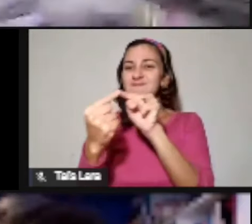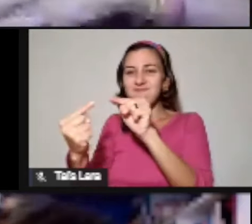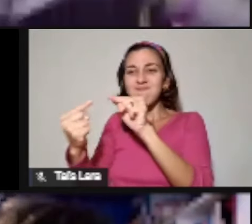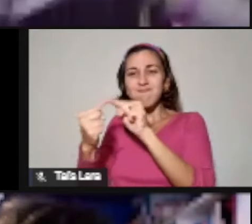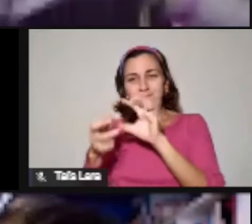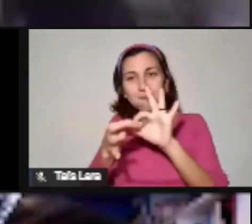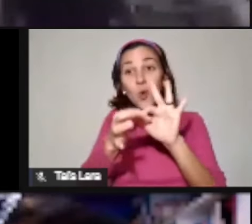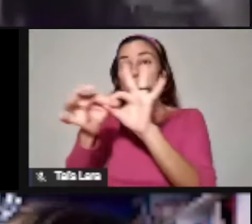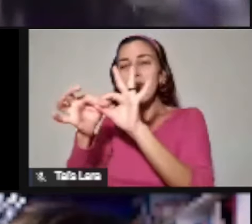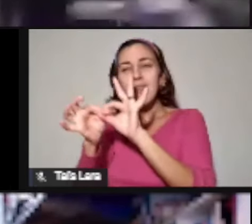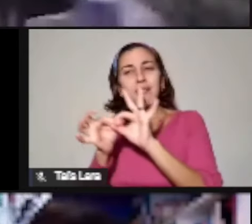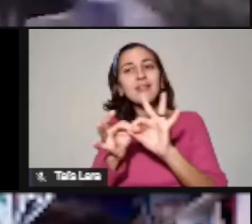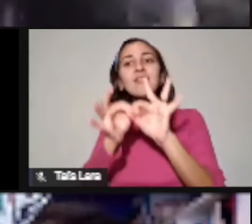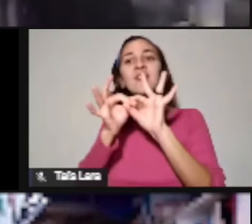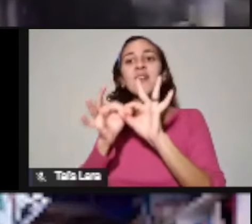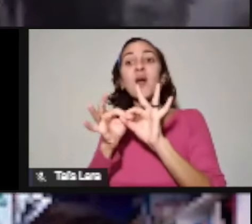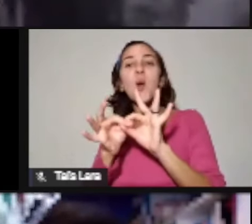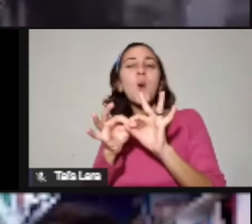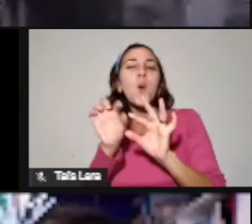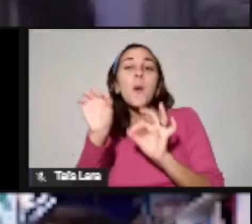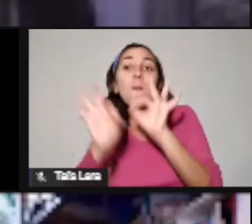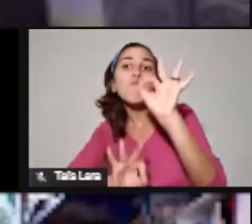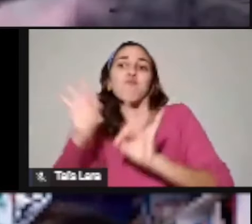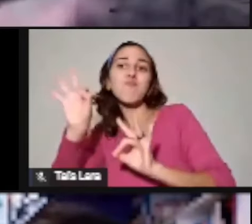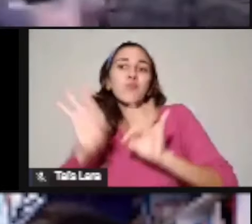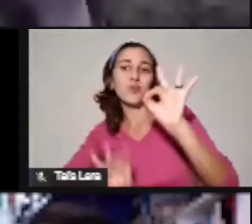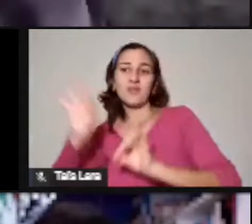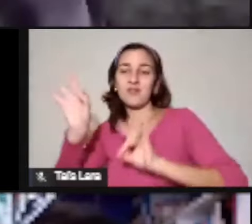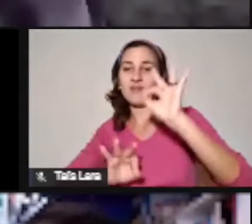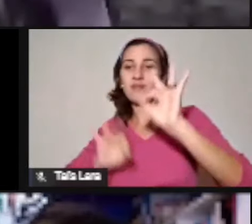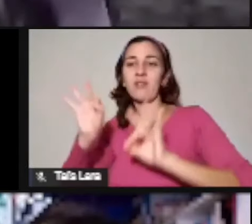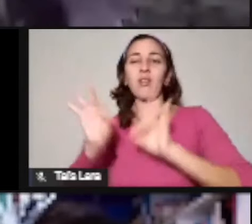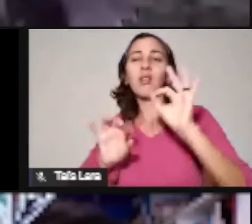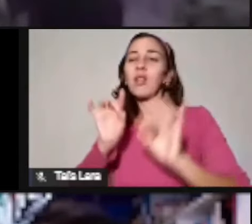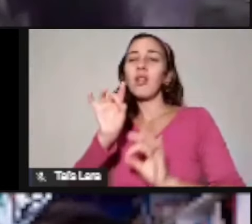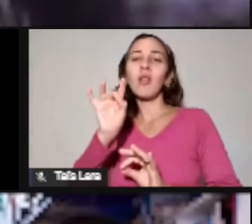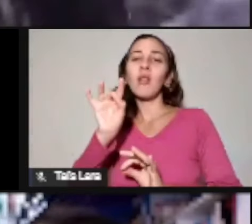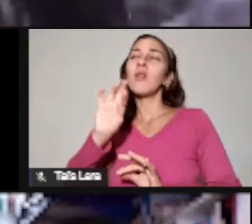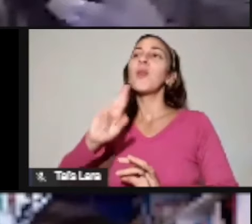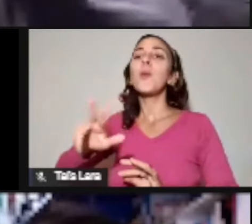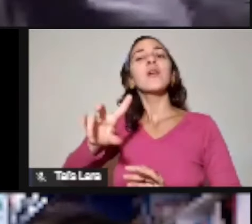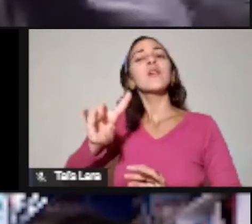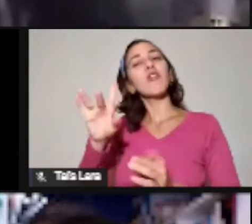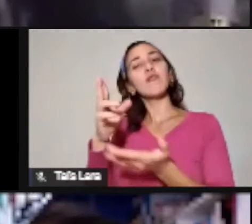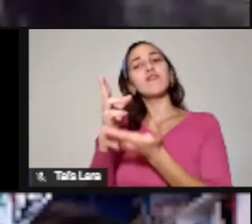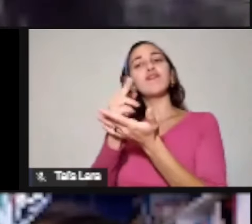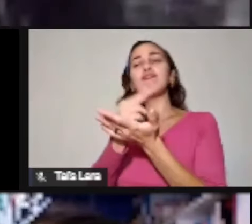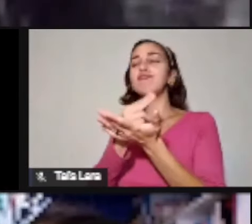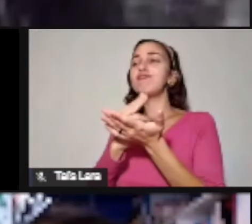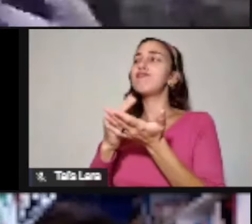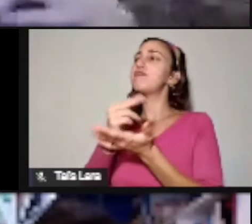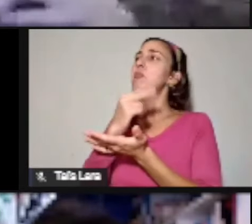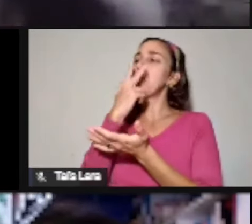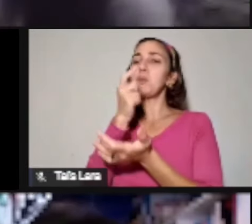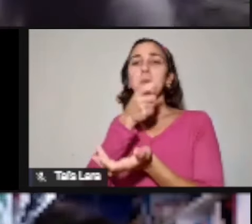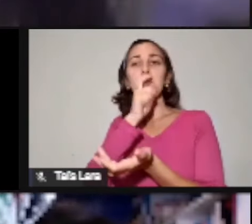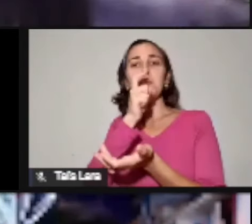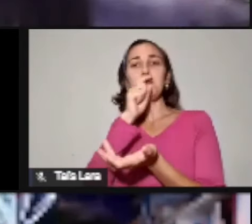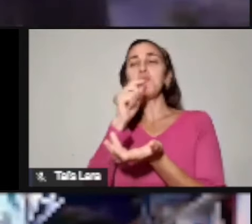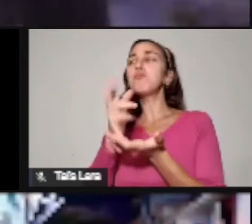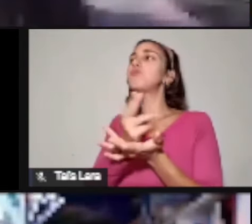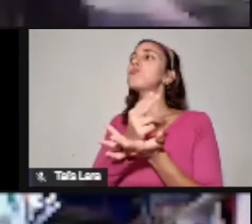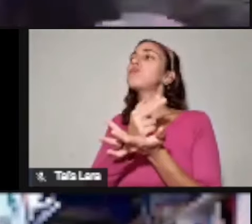pessoas mergulham, elas se envolvem, porque mais do que fazer a ilustração, a Bruna, ela viajou na história e